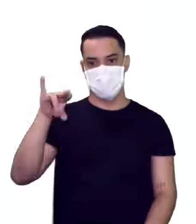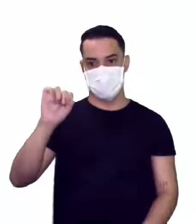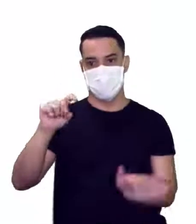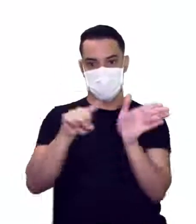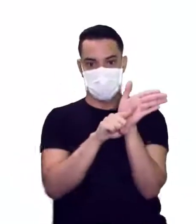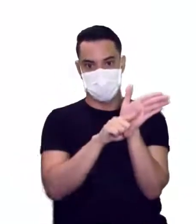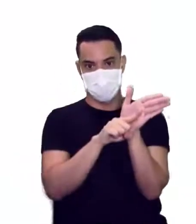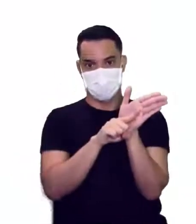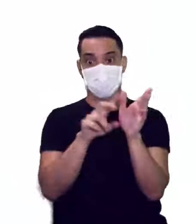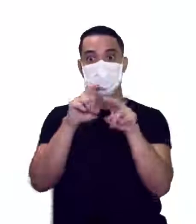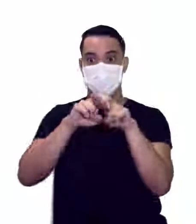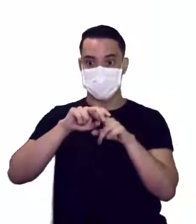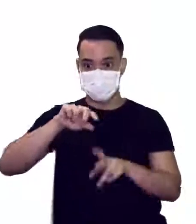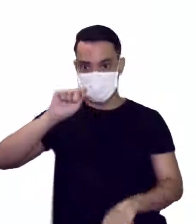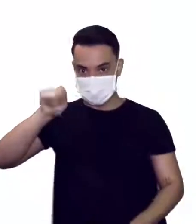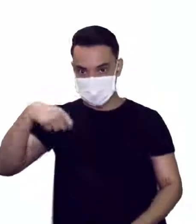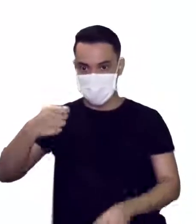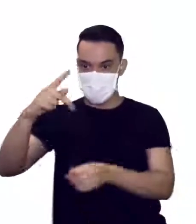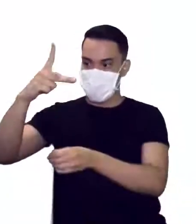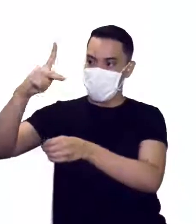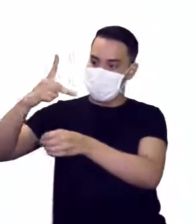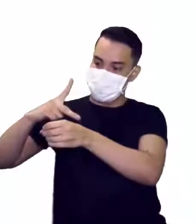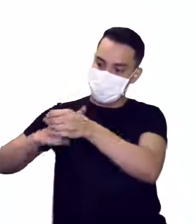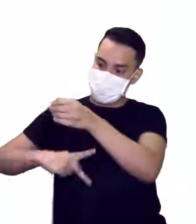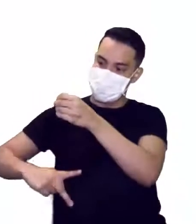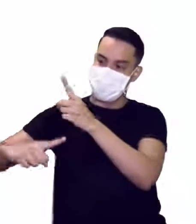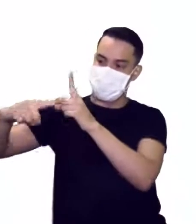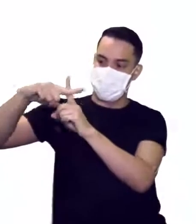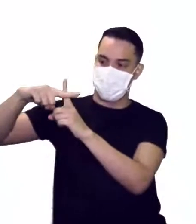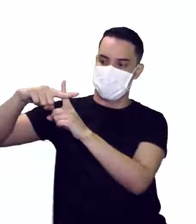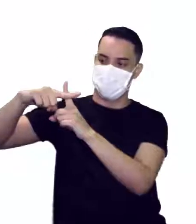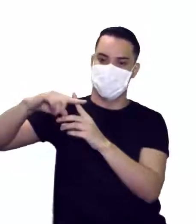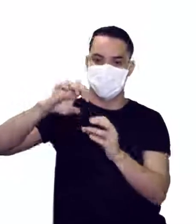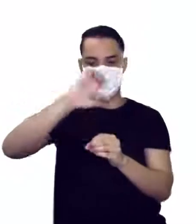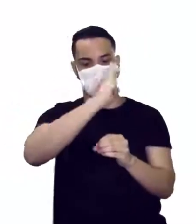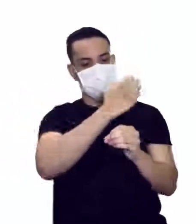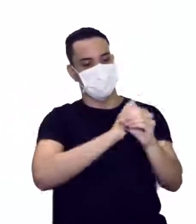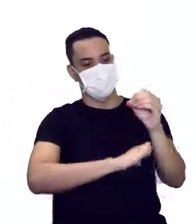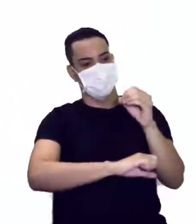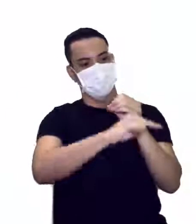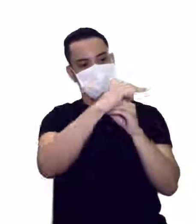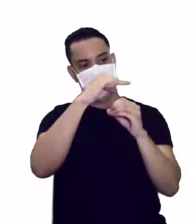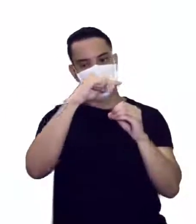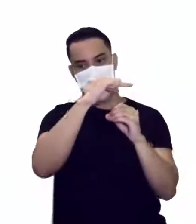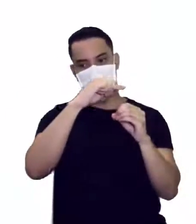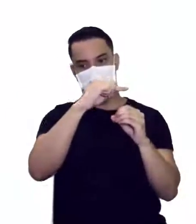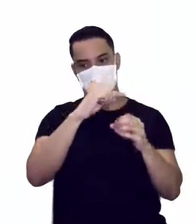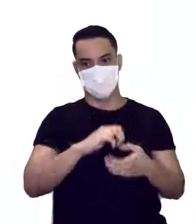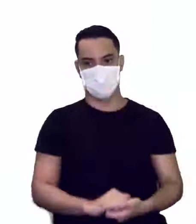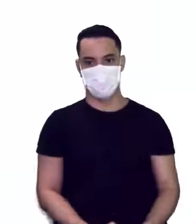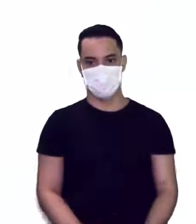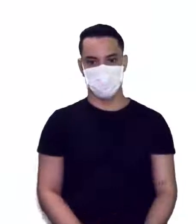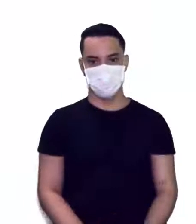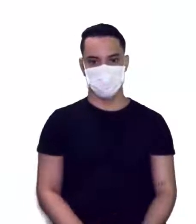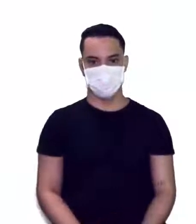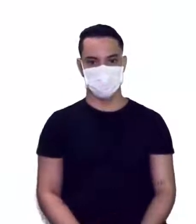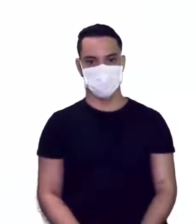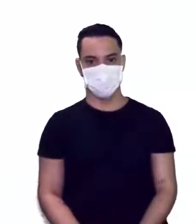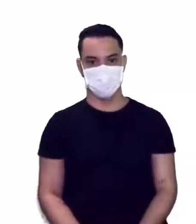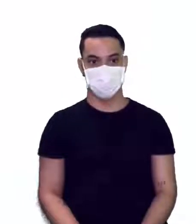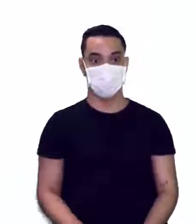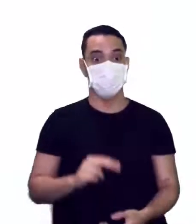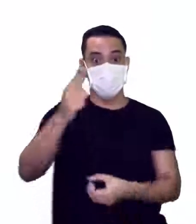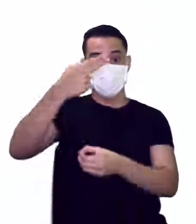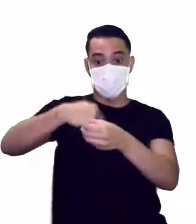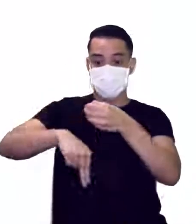Negativo, ok? Então, próton positivo, elétron negativo, tá bom? Os nêutrons, por não